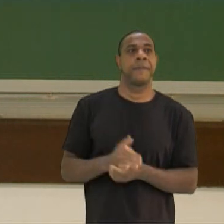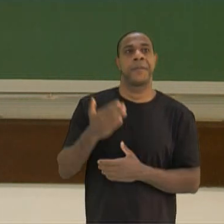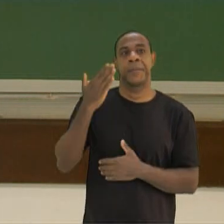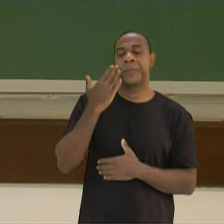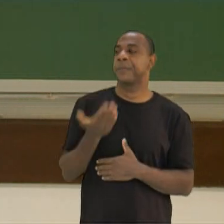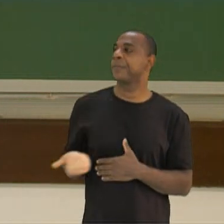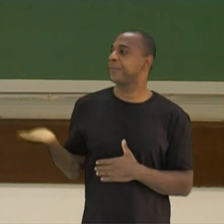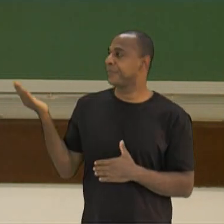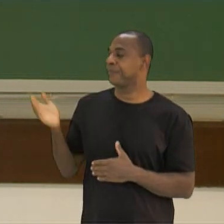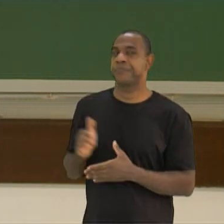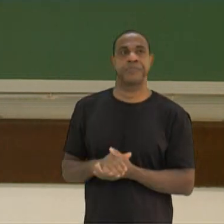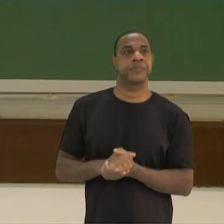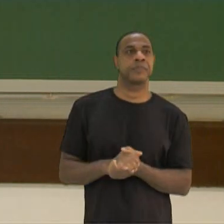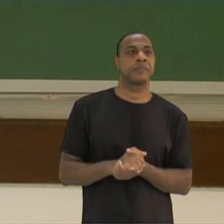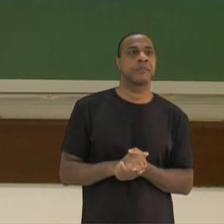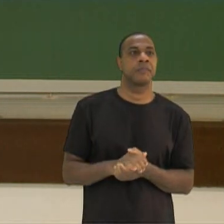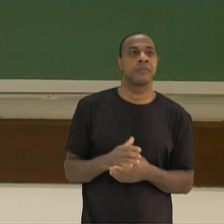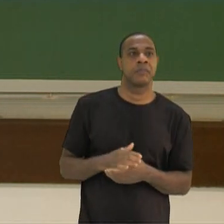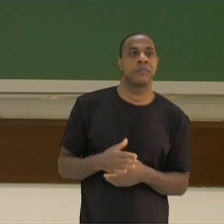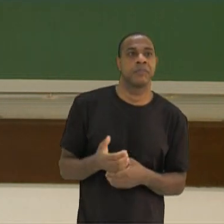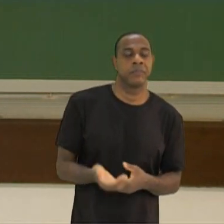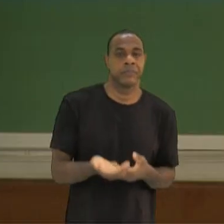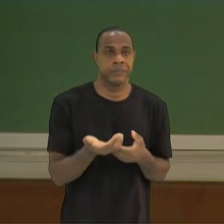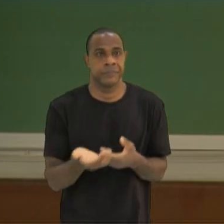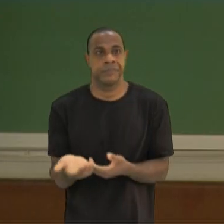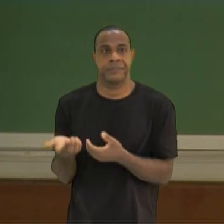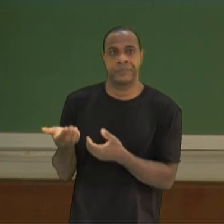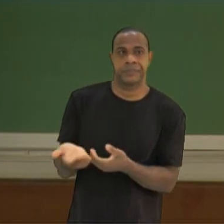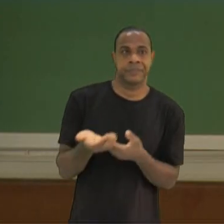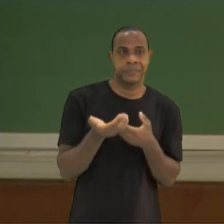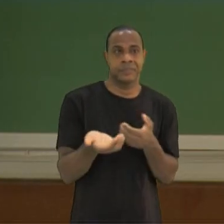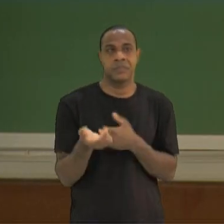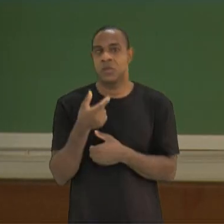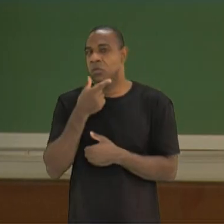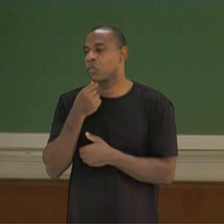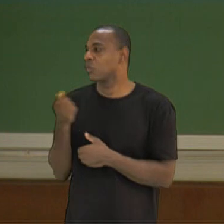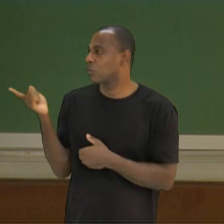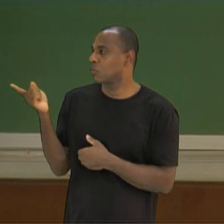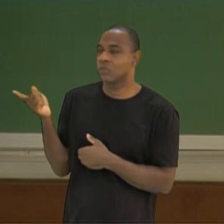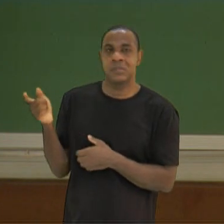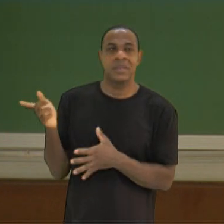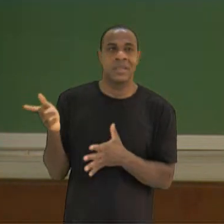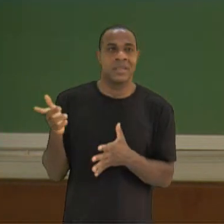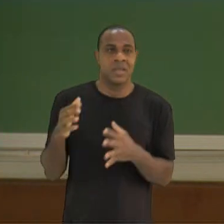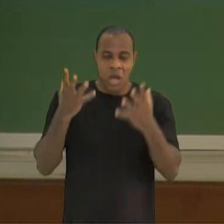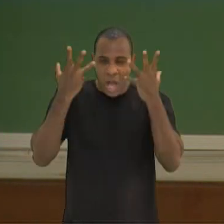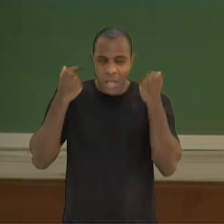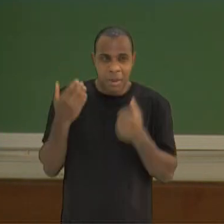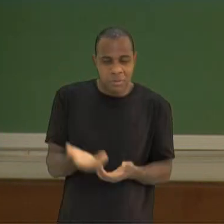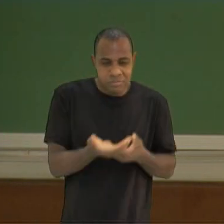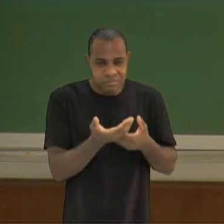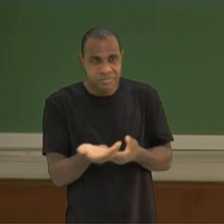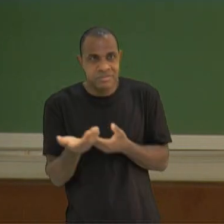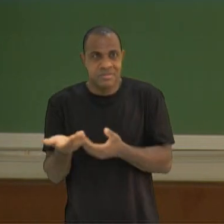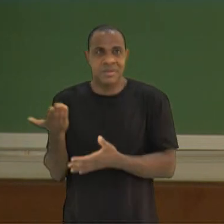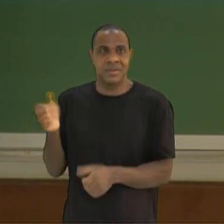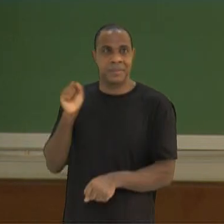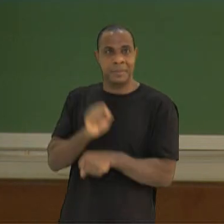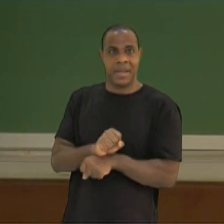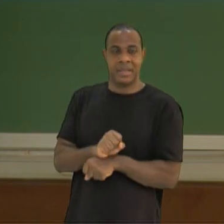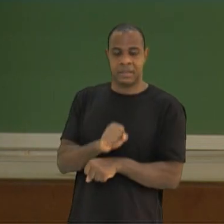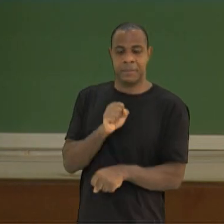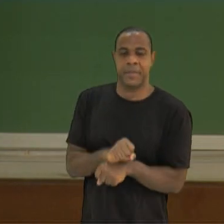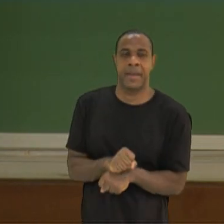exemplo aqui. Ao caçar um guepardo, né, que é esse felino bastante veloz, partindo do repouso, então ele